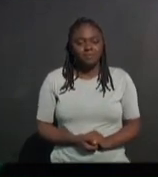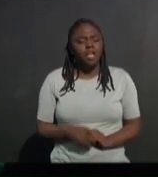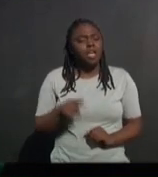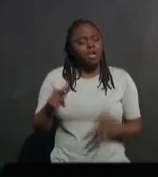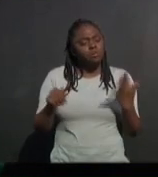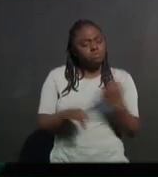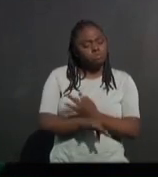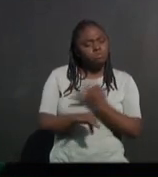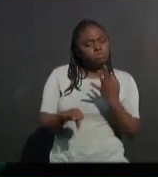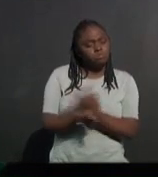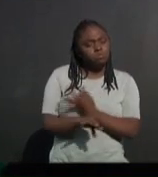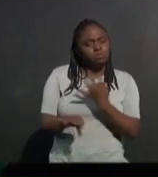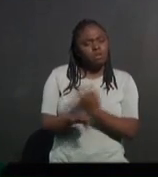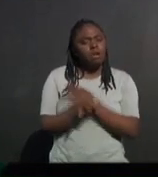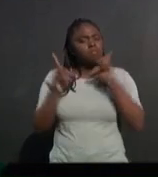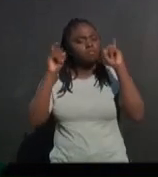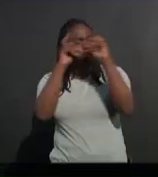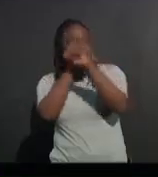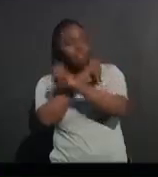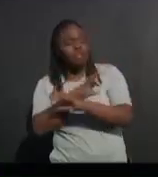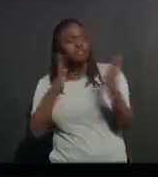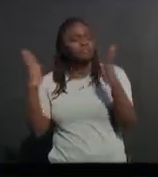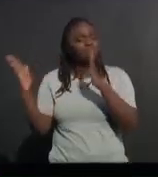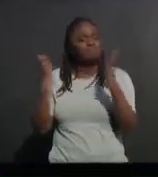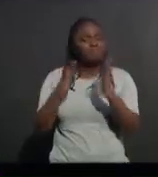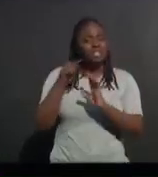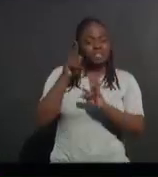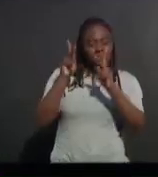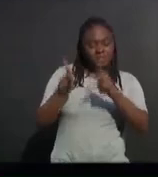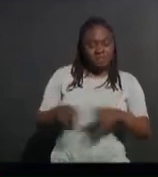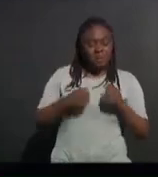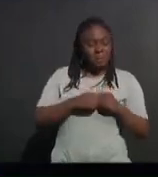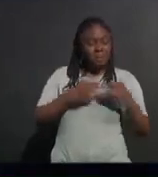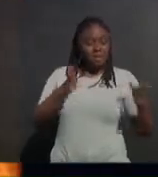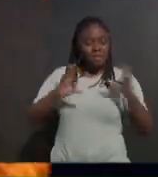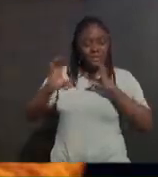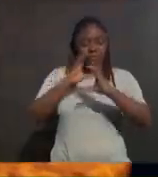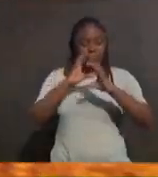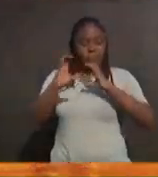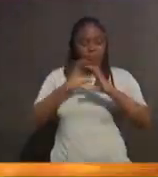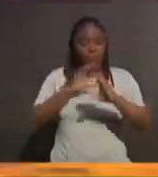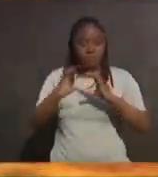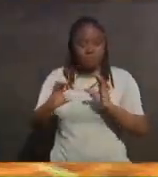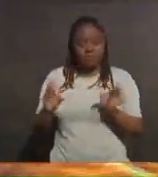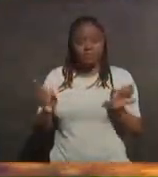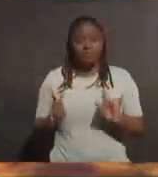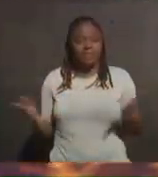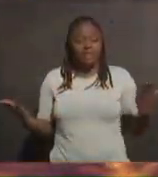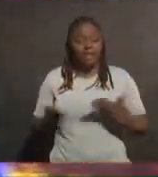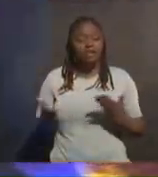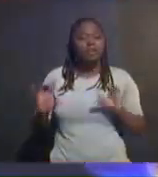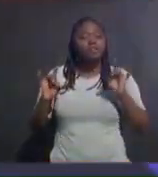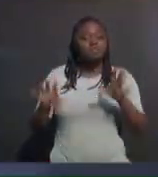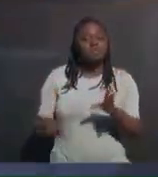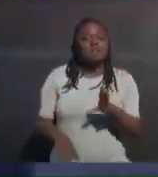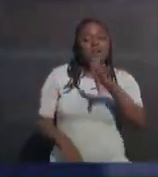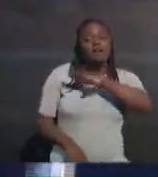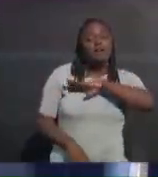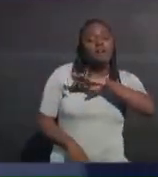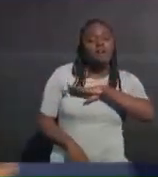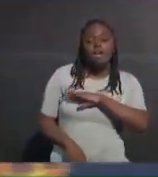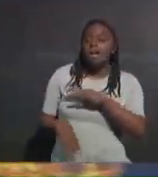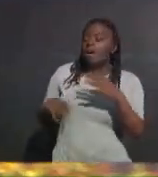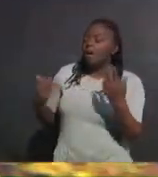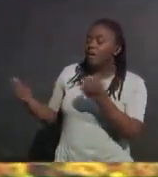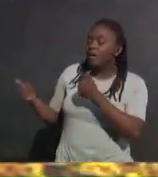Você sofreu algumas dificuldades, você já não é uma pessoa muito aberta para se comunicar. Resultado, você hoje só tem colega. E aí,